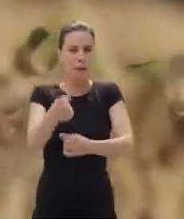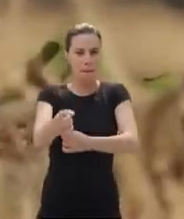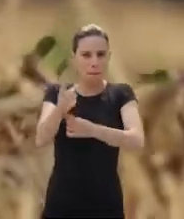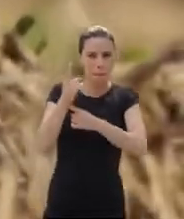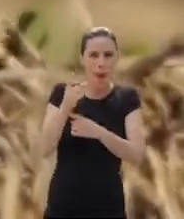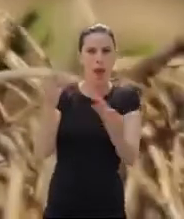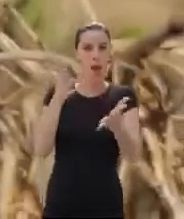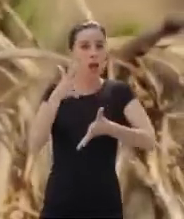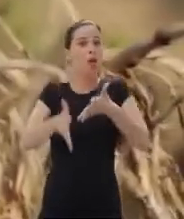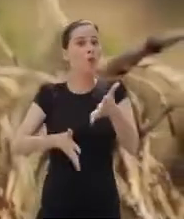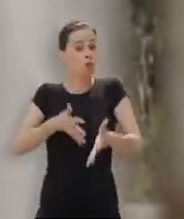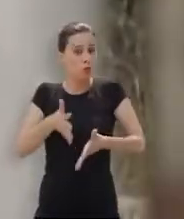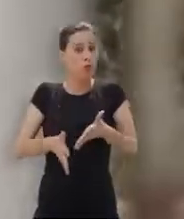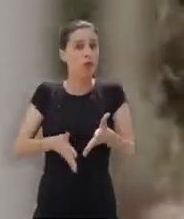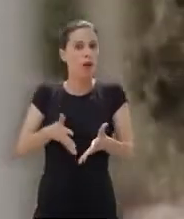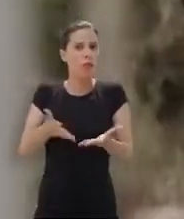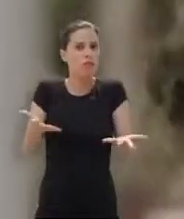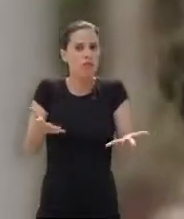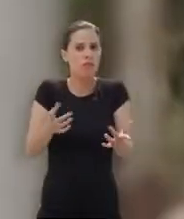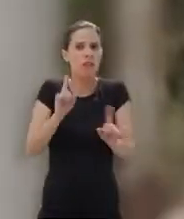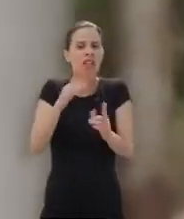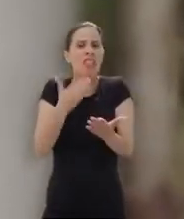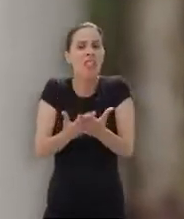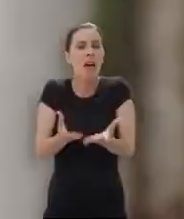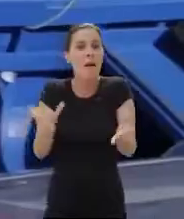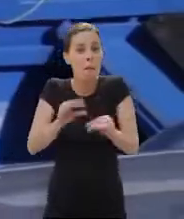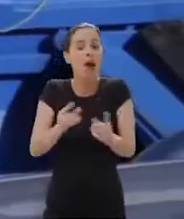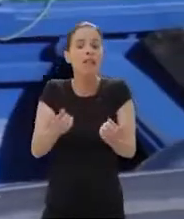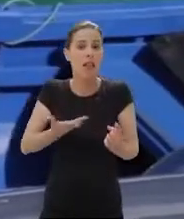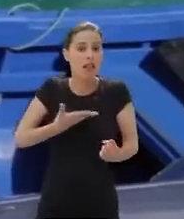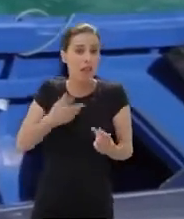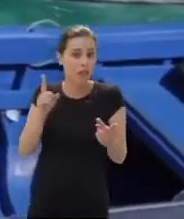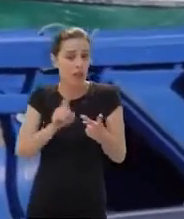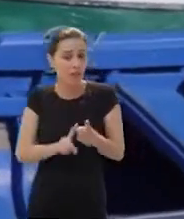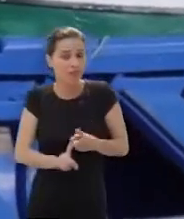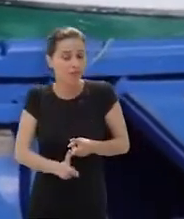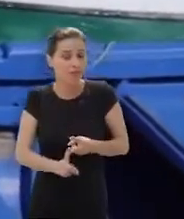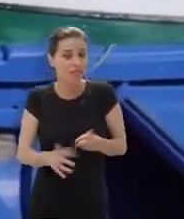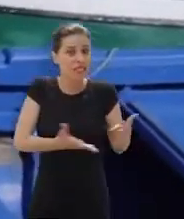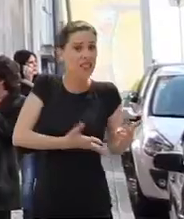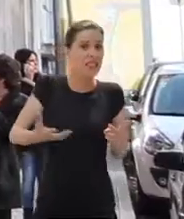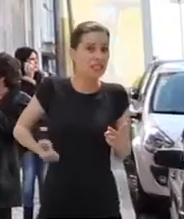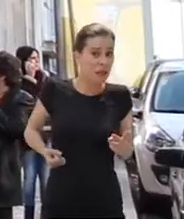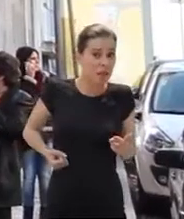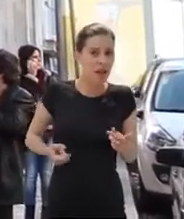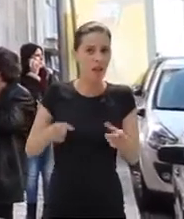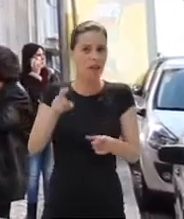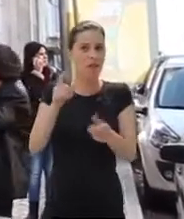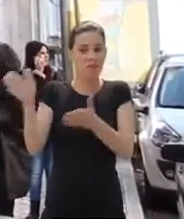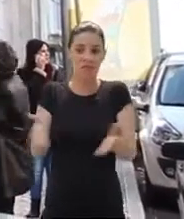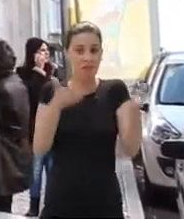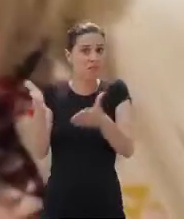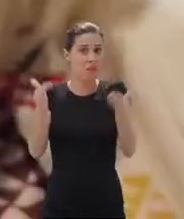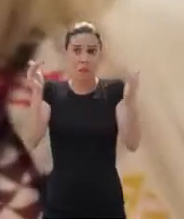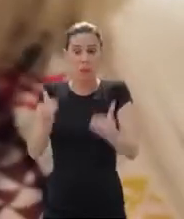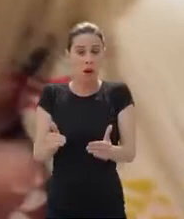das pescas e indústrias O que é que tem trazido mais dívida mágico desemprego -